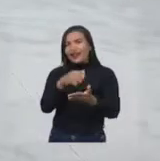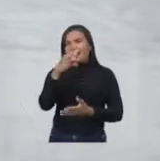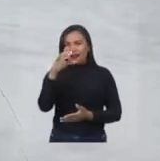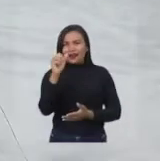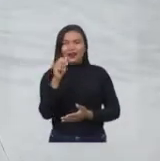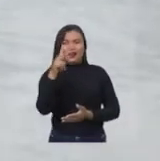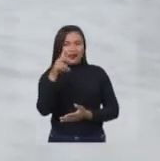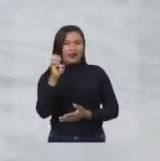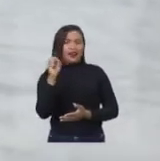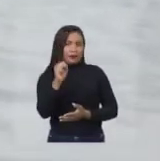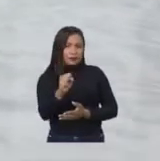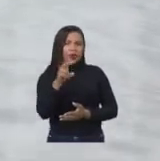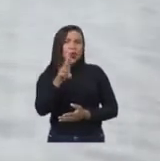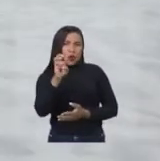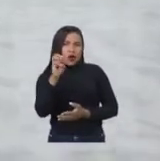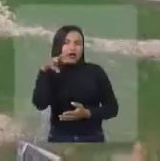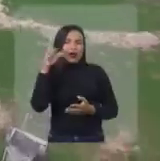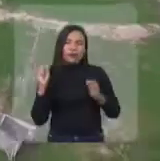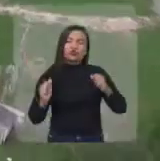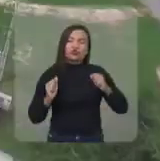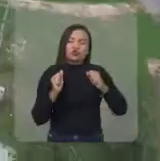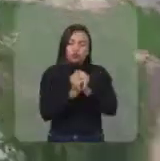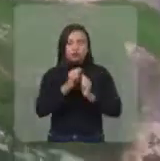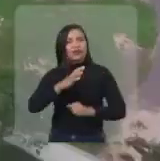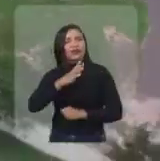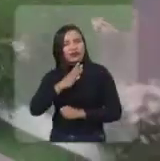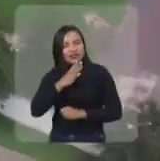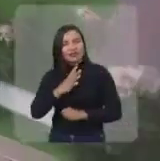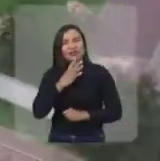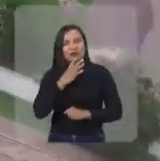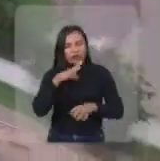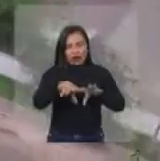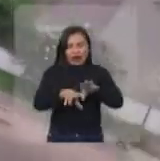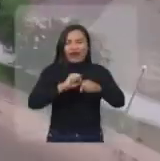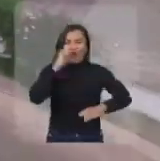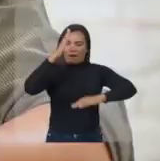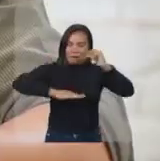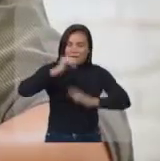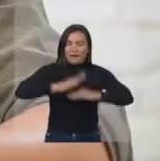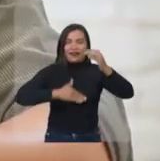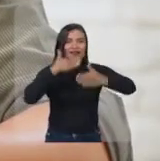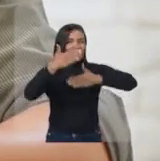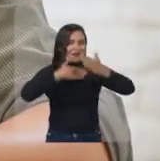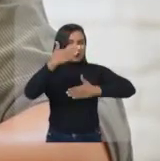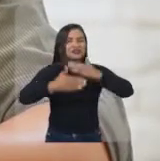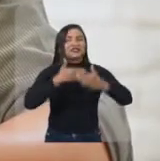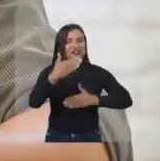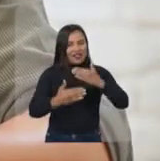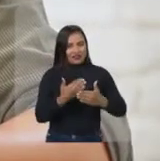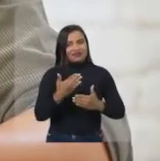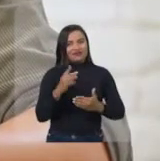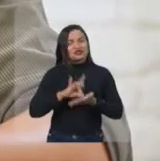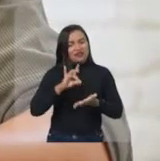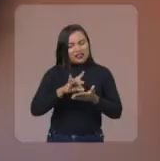UEMA serão promotoras do conhecimento, do aprimoramento, do aperfeiçoamento profissional e, é claro, da formação